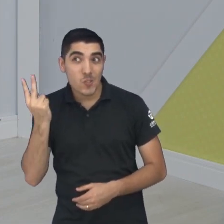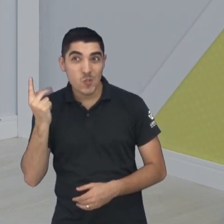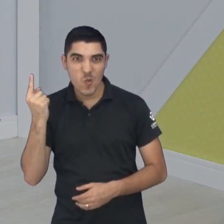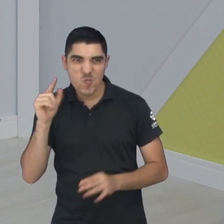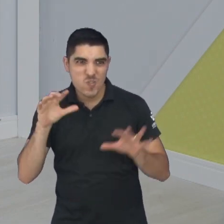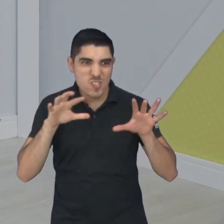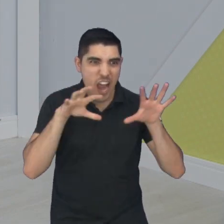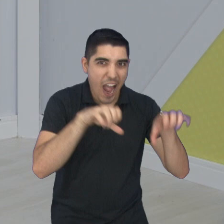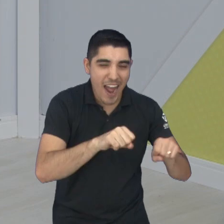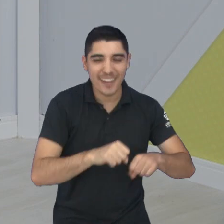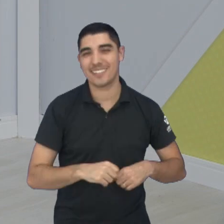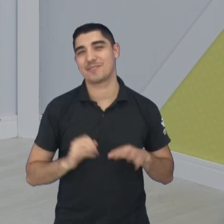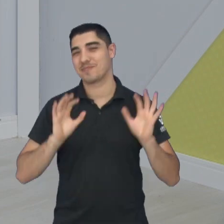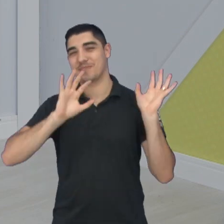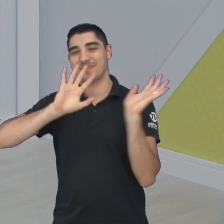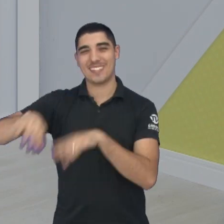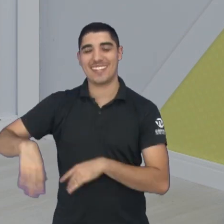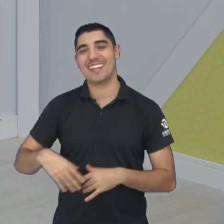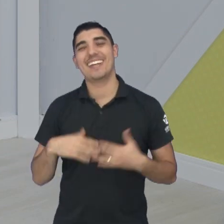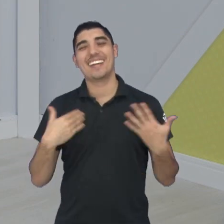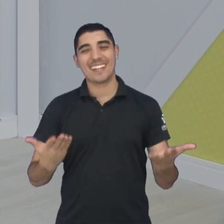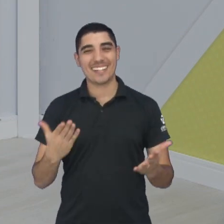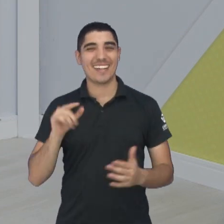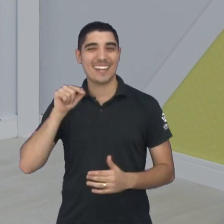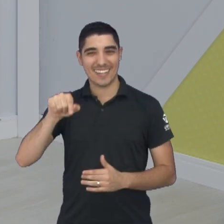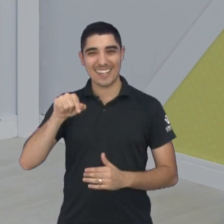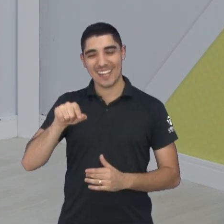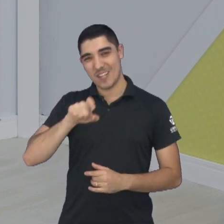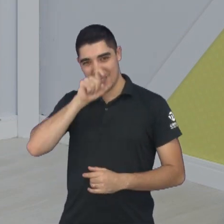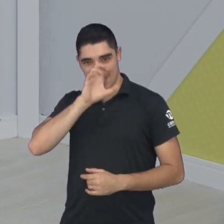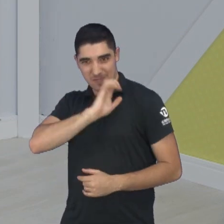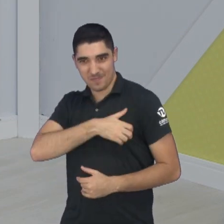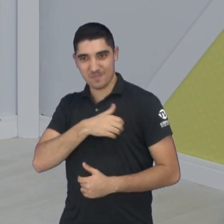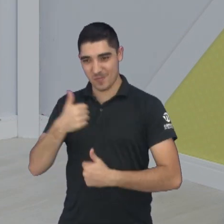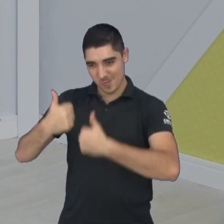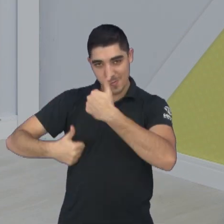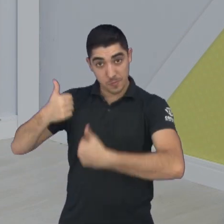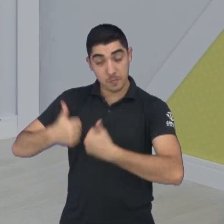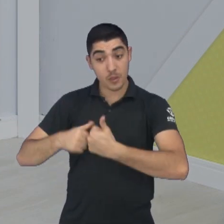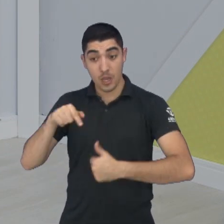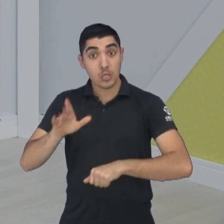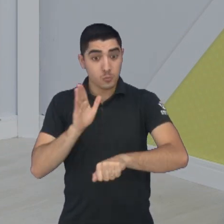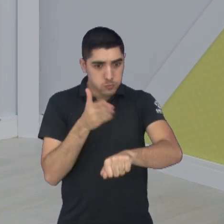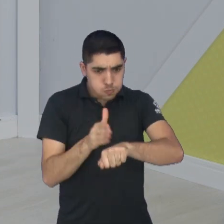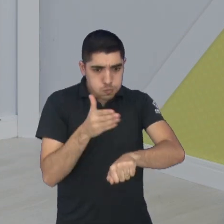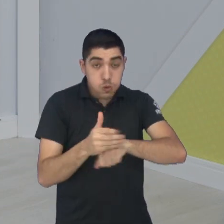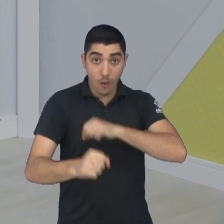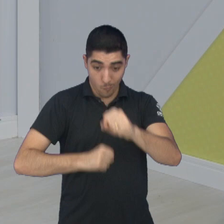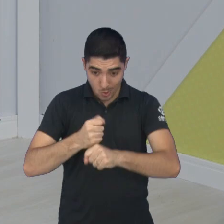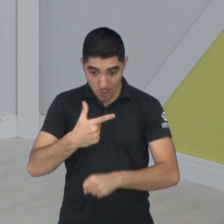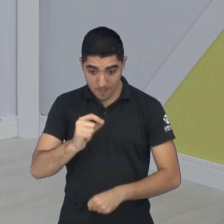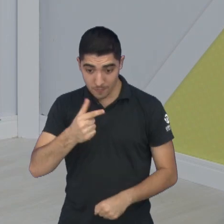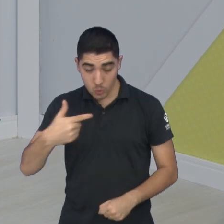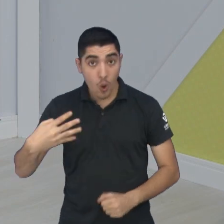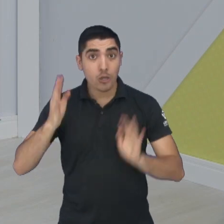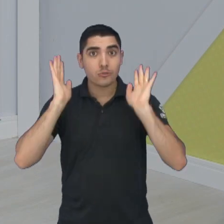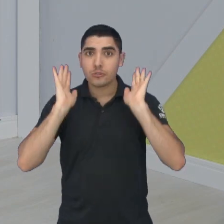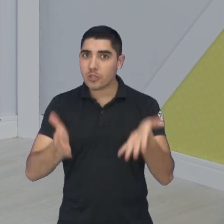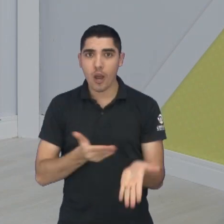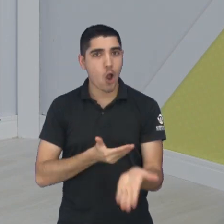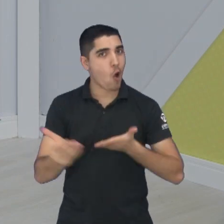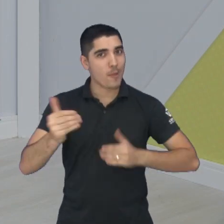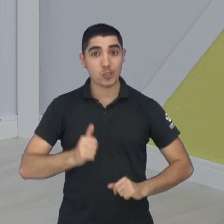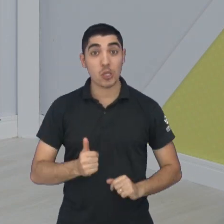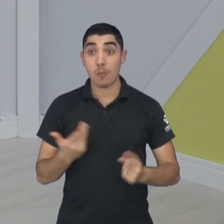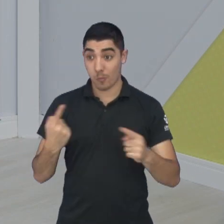detalhe é o seguinte, falando do São José Esporte Clube, os treinamentos em 2024 já começaram, visando a estreia do time na